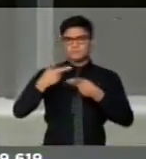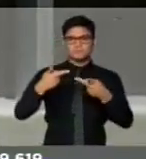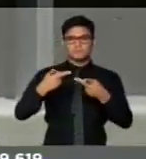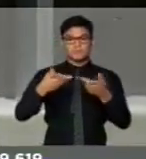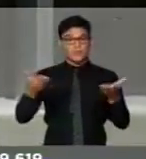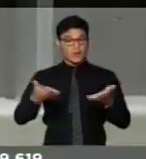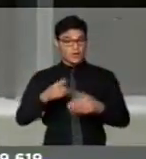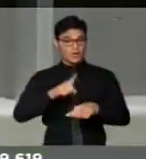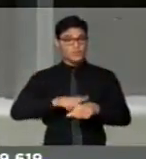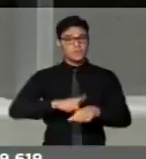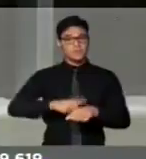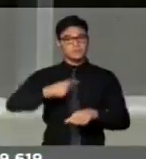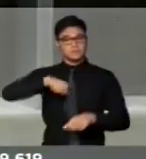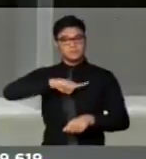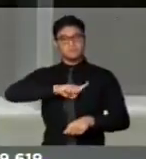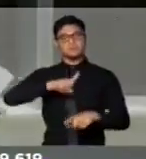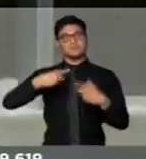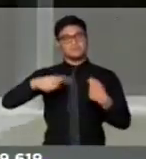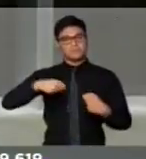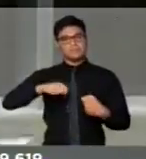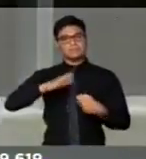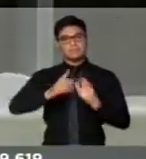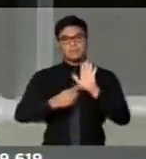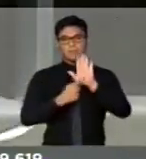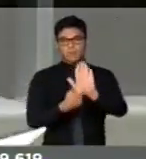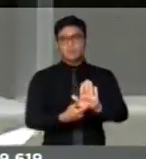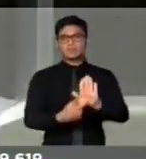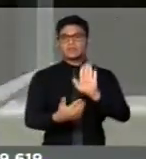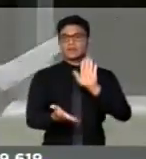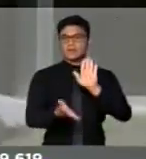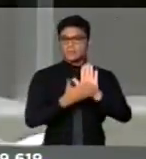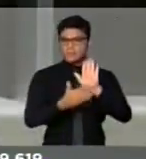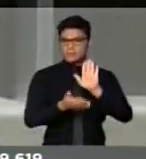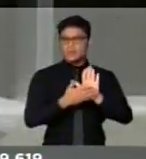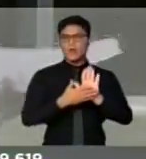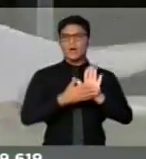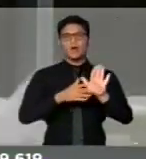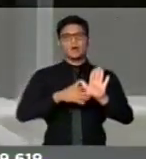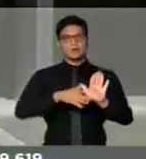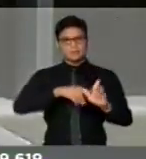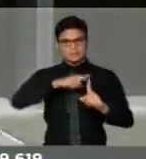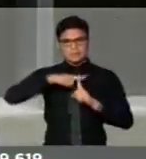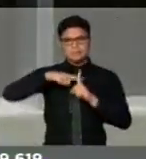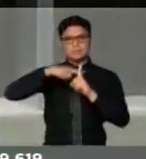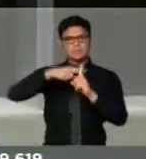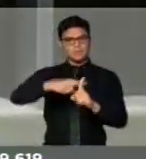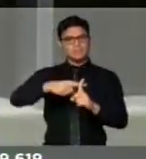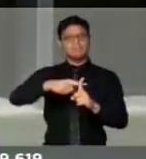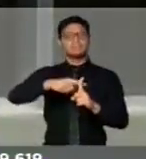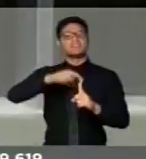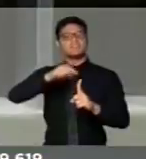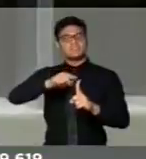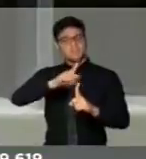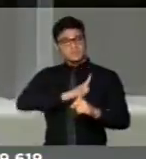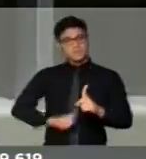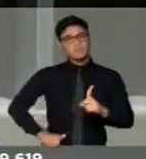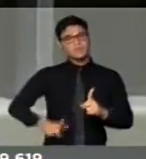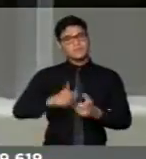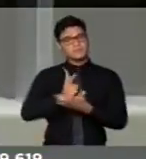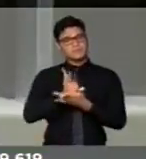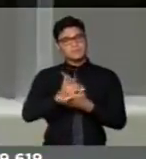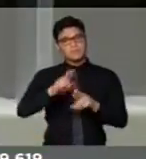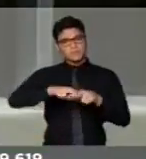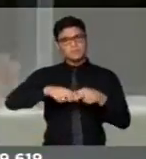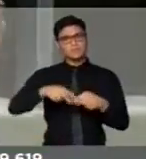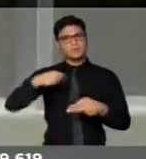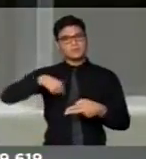o momento em que nós devemos apresentar também propostas positivas, e o governo assim tem feito, por